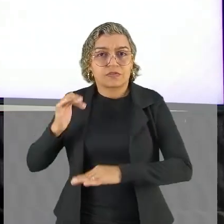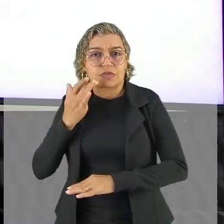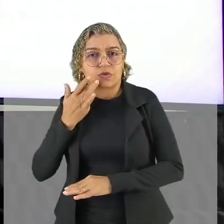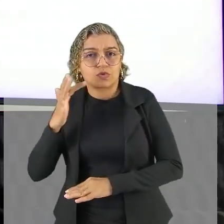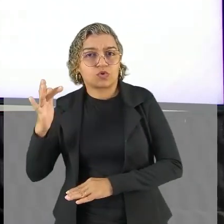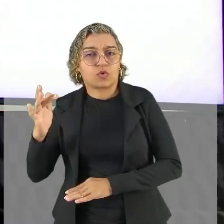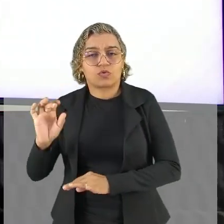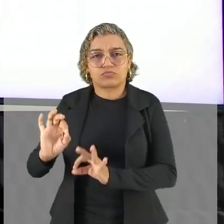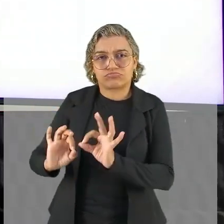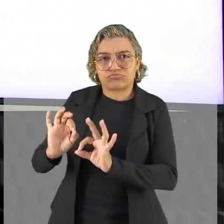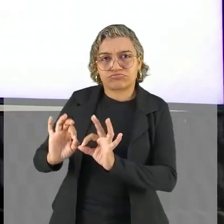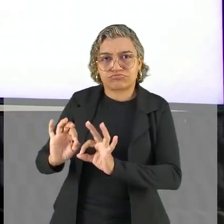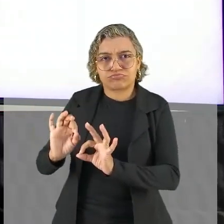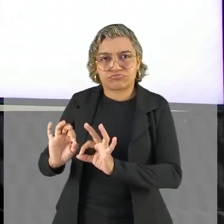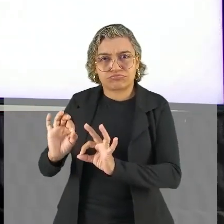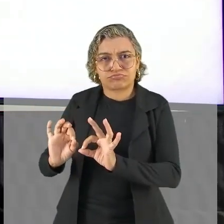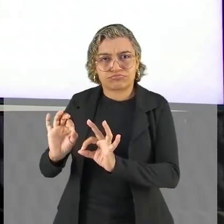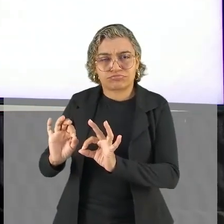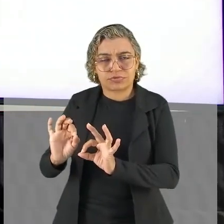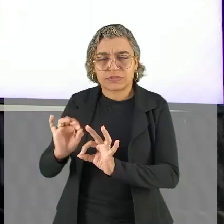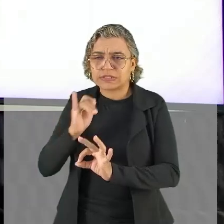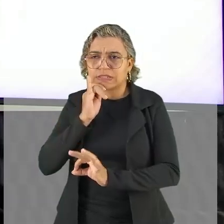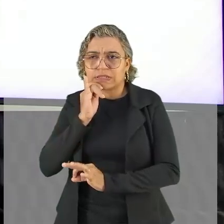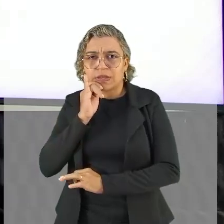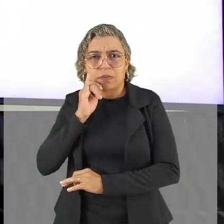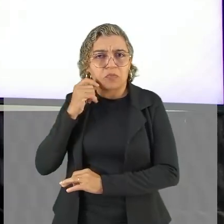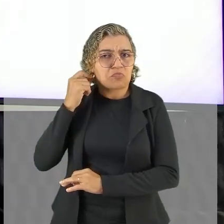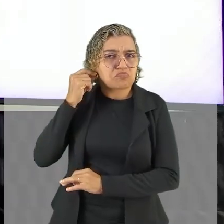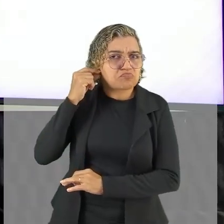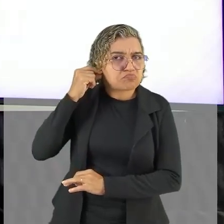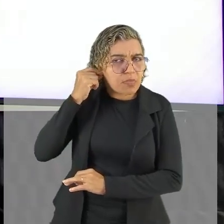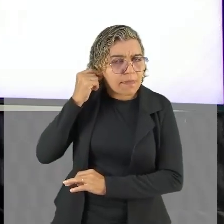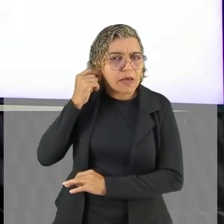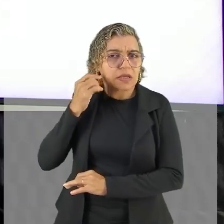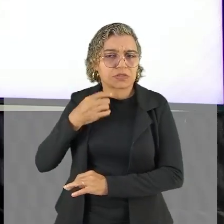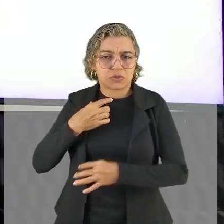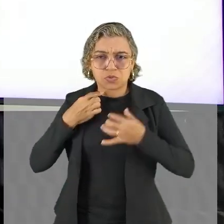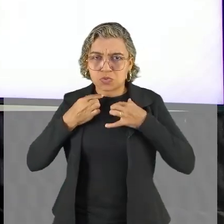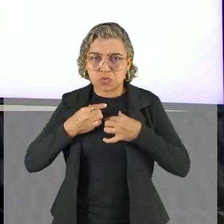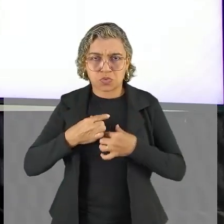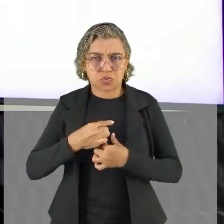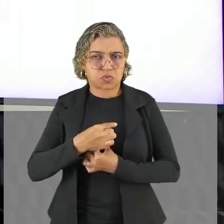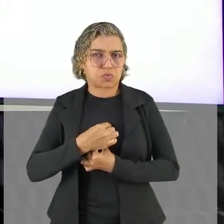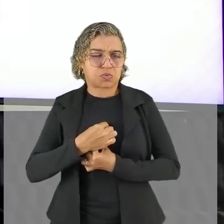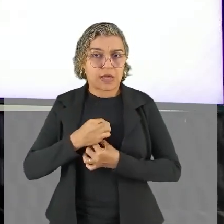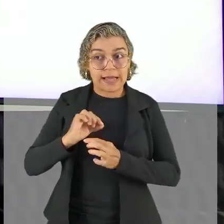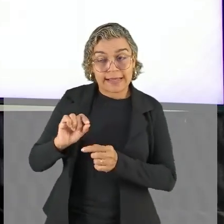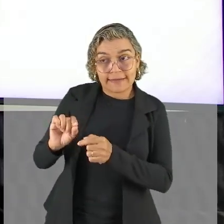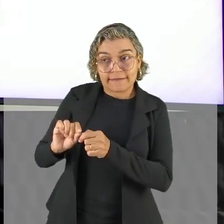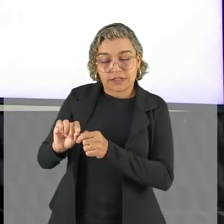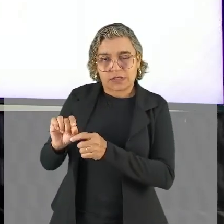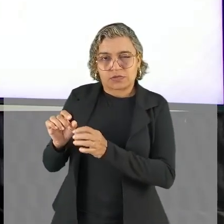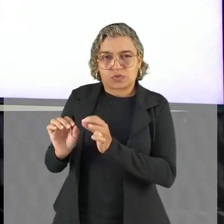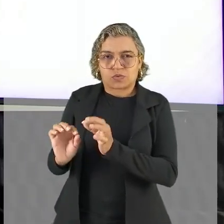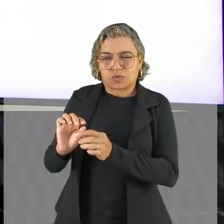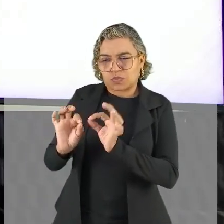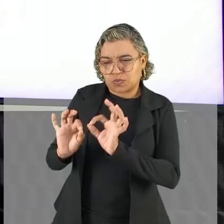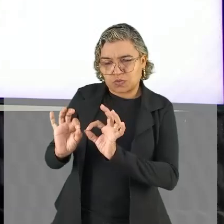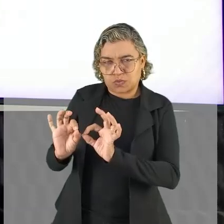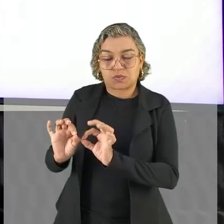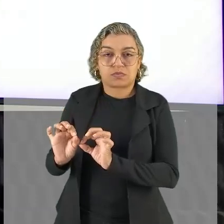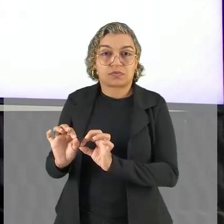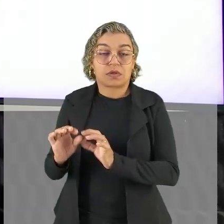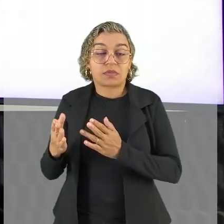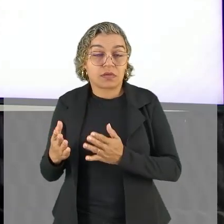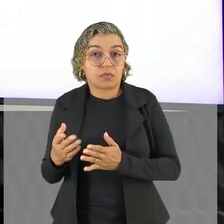Tá bom? De ouro. É isso que ele está dizendo. Então, ele inveja o ourives. Quando escrevo, eu